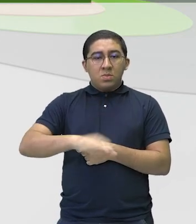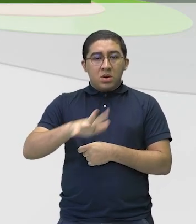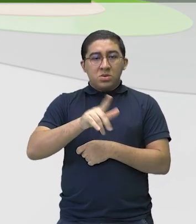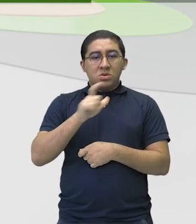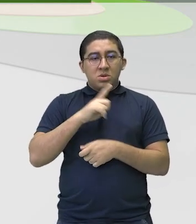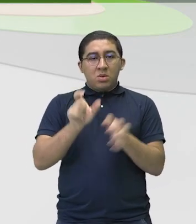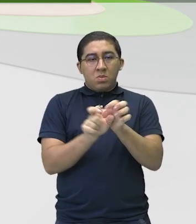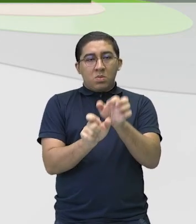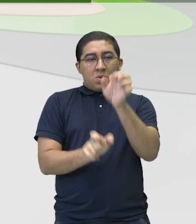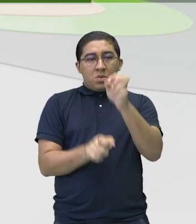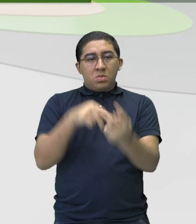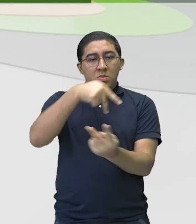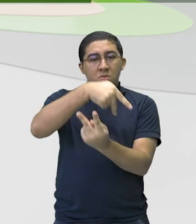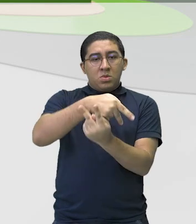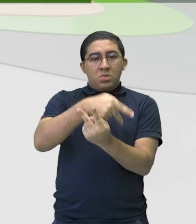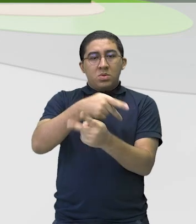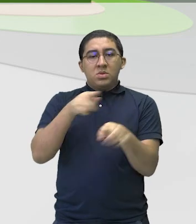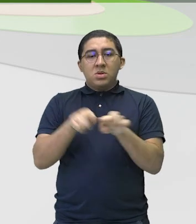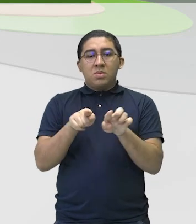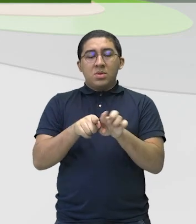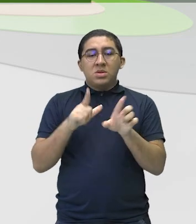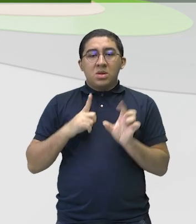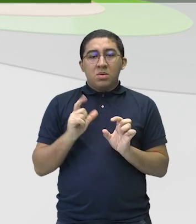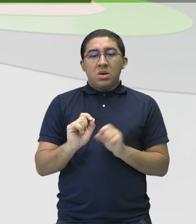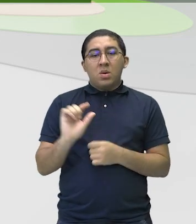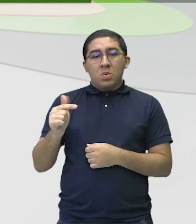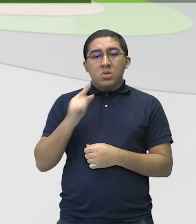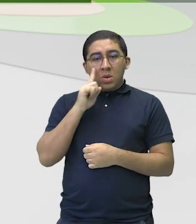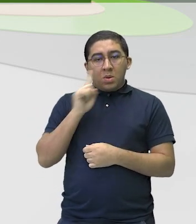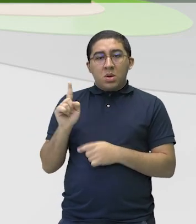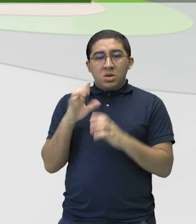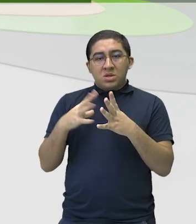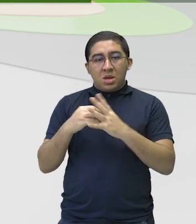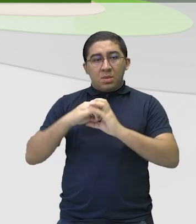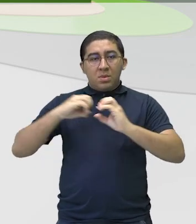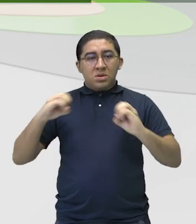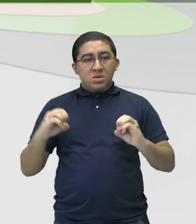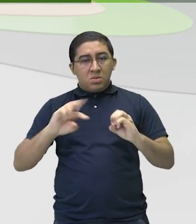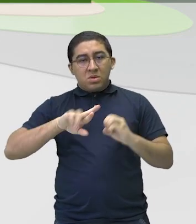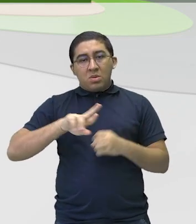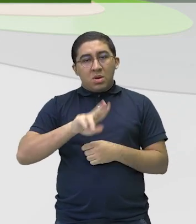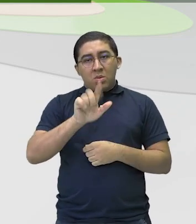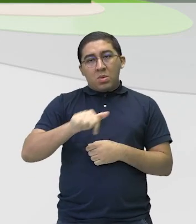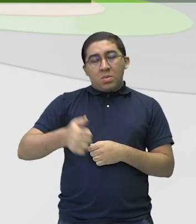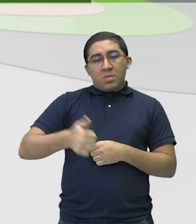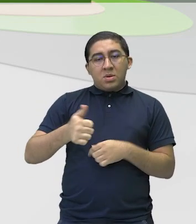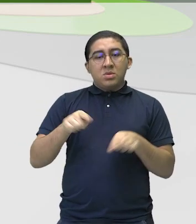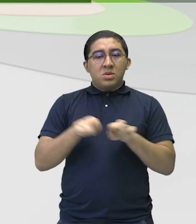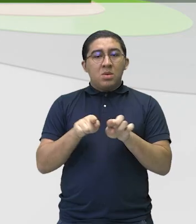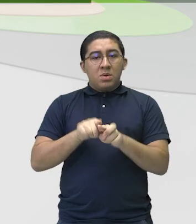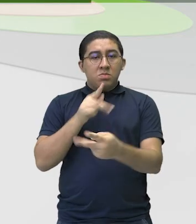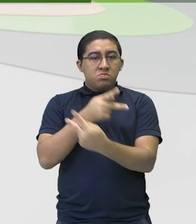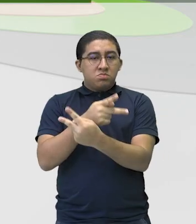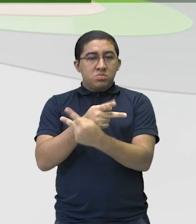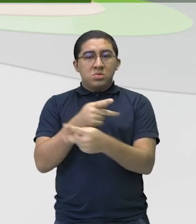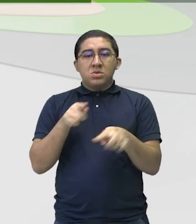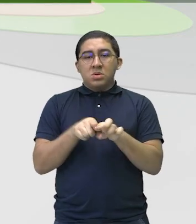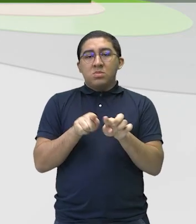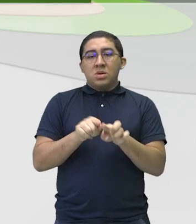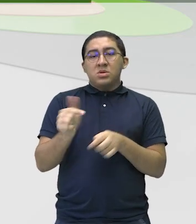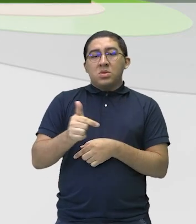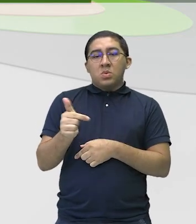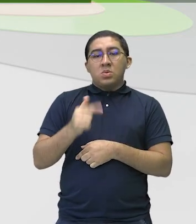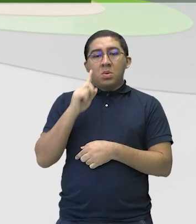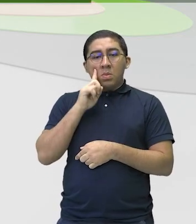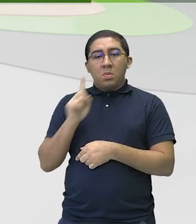placa metafásica. Teremos, então, na anáfase 2, a separação não mais dos homólogos, mas das cromátides irmãs. E na telófase